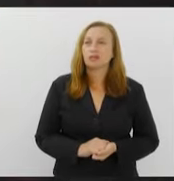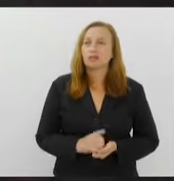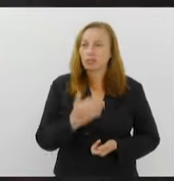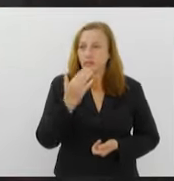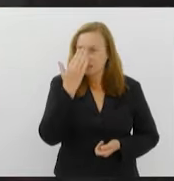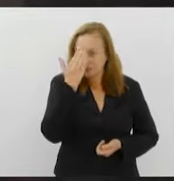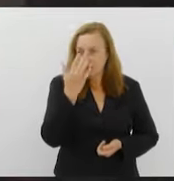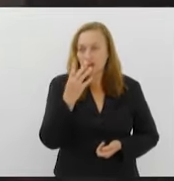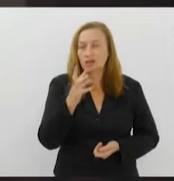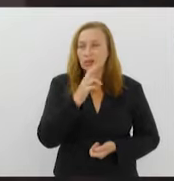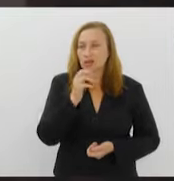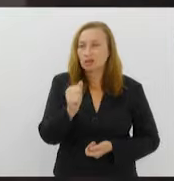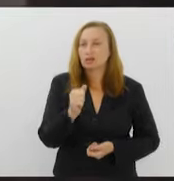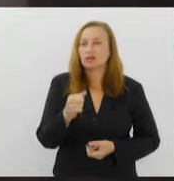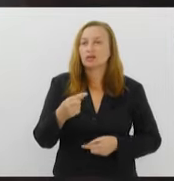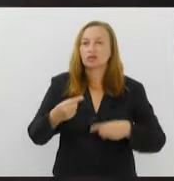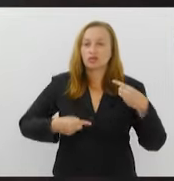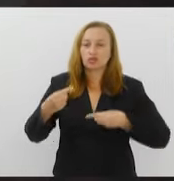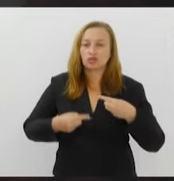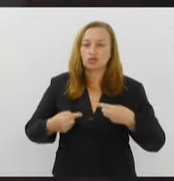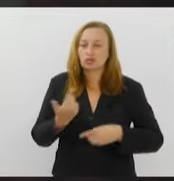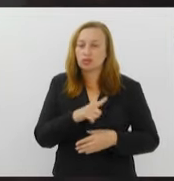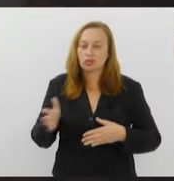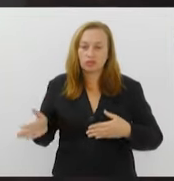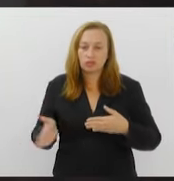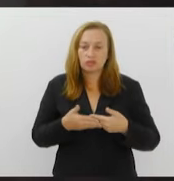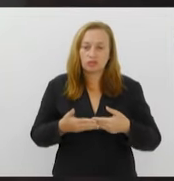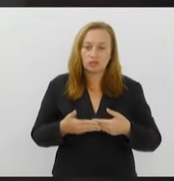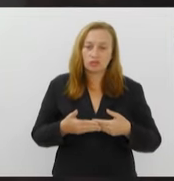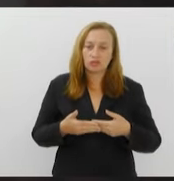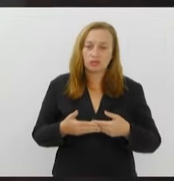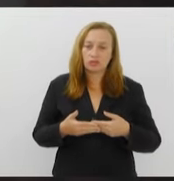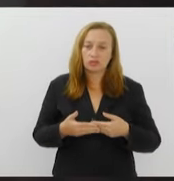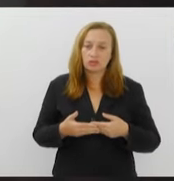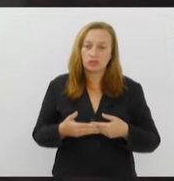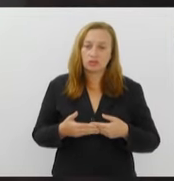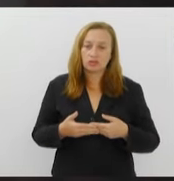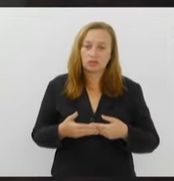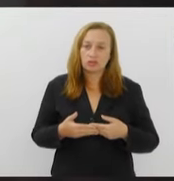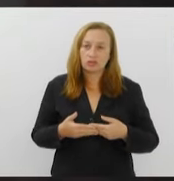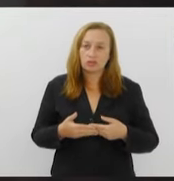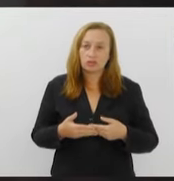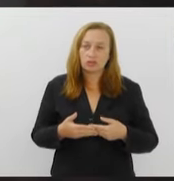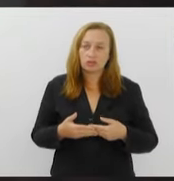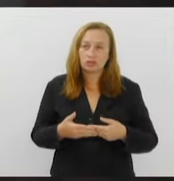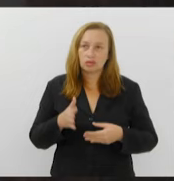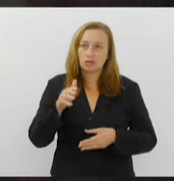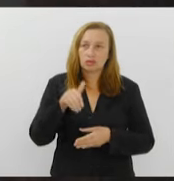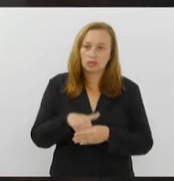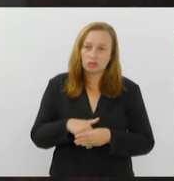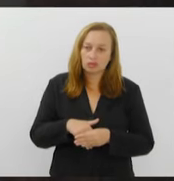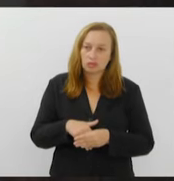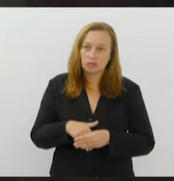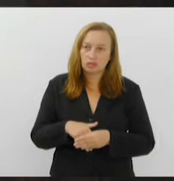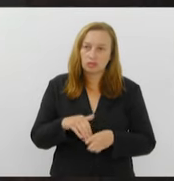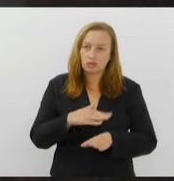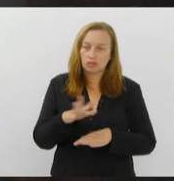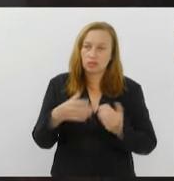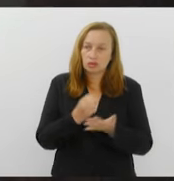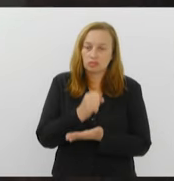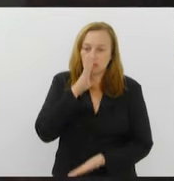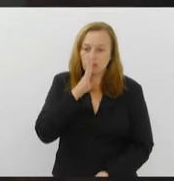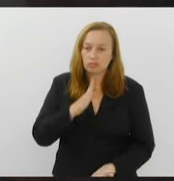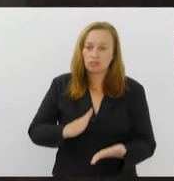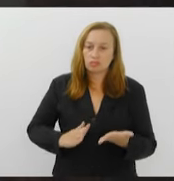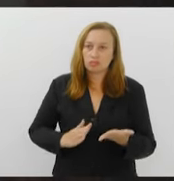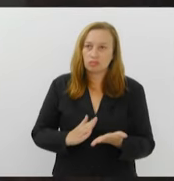Obrigado, Amorim. Com o parecer emitido, em discussão, não havendo quem queira discutir, encerrada a discussão. Em votação, os senhores que aprovam,